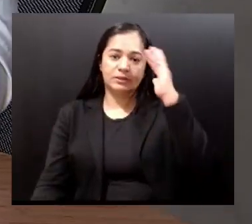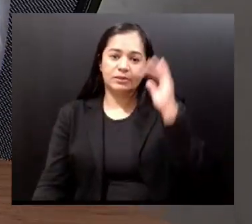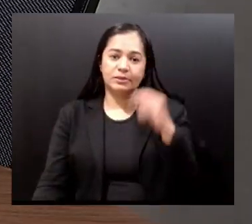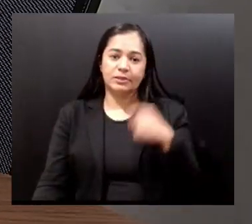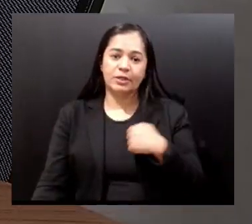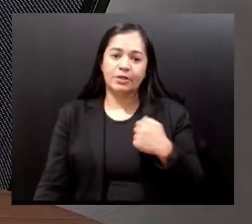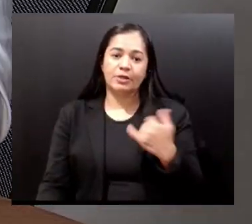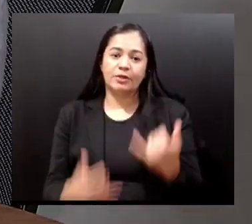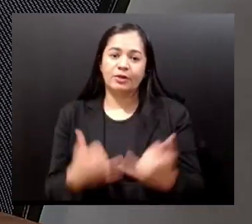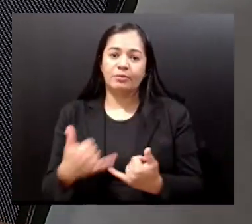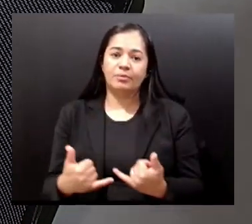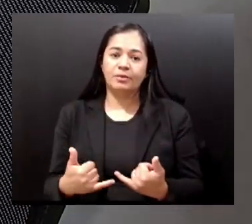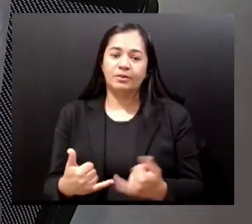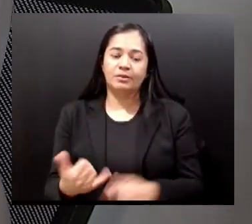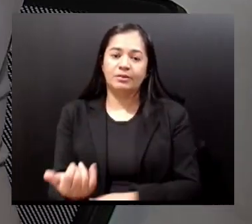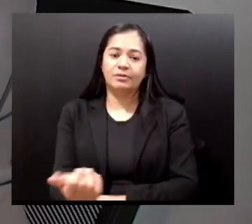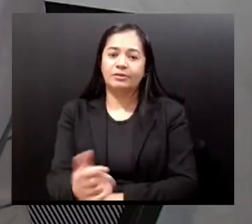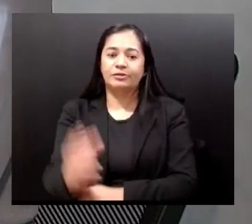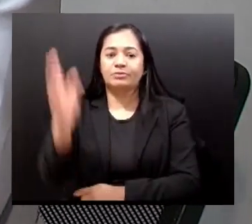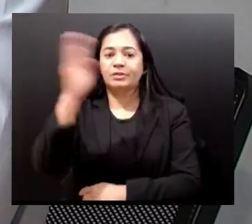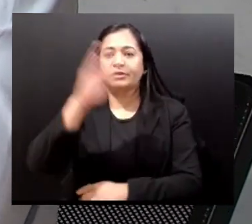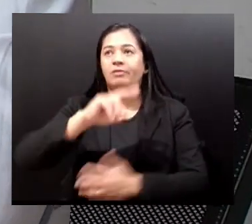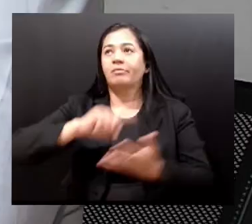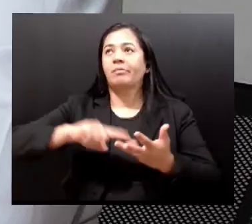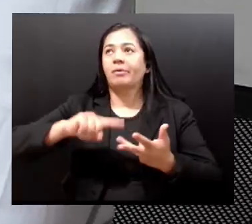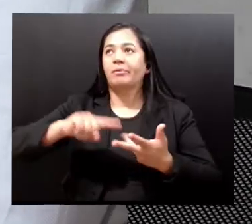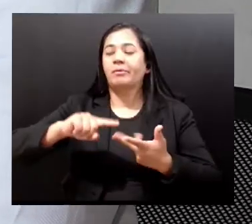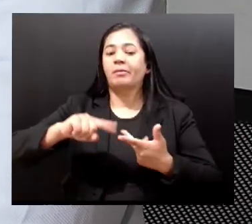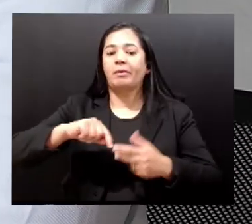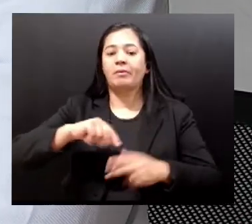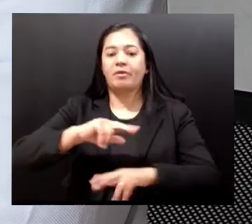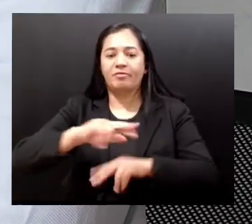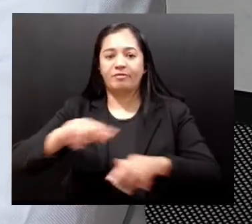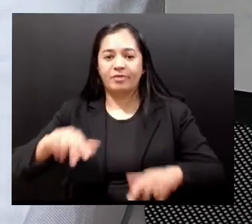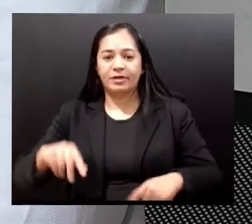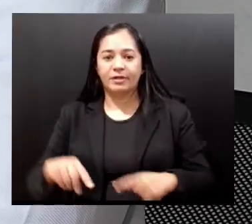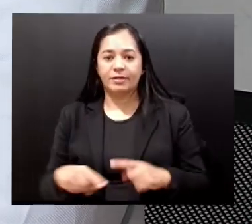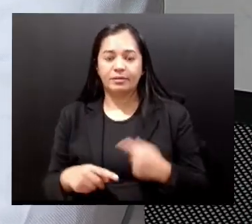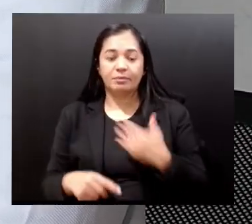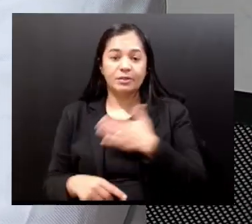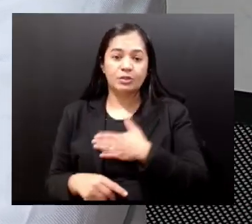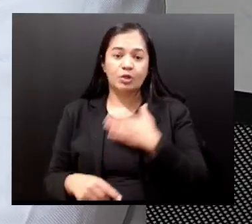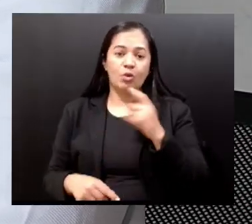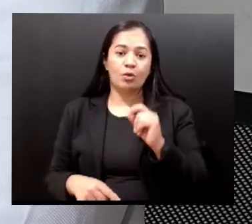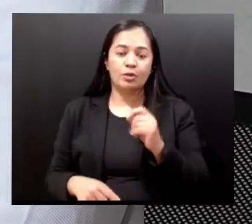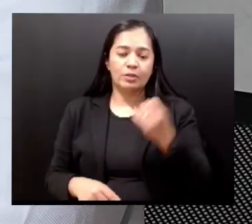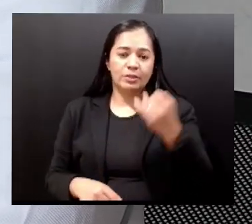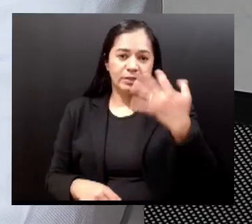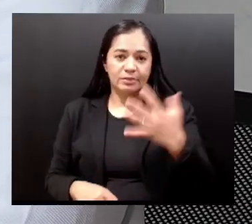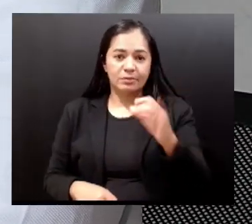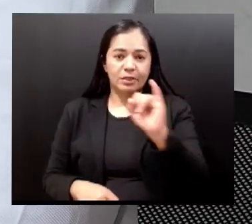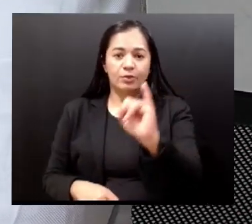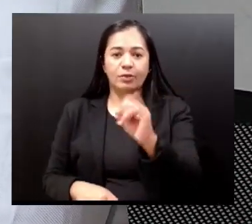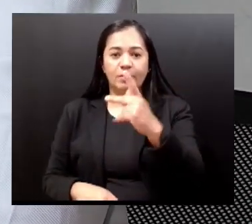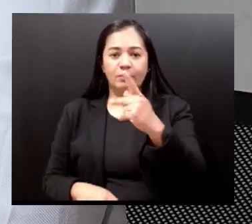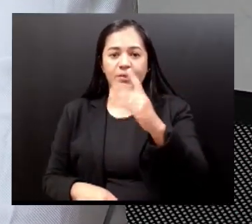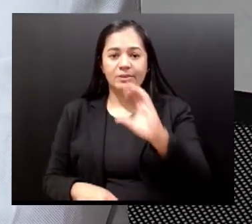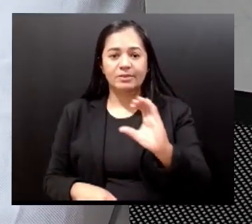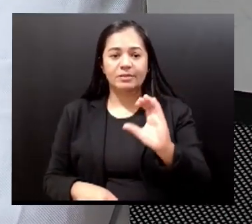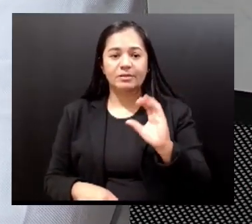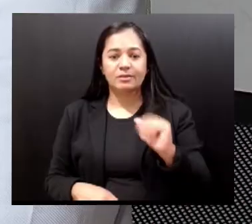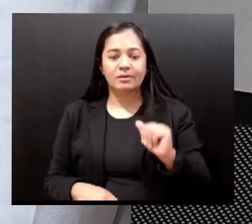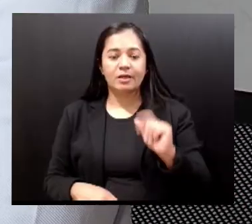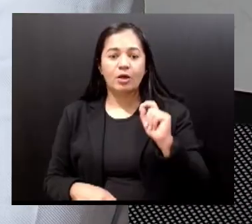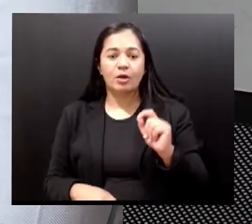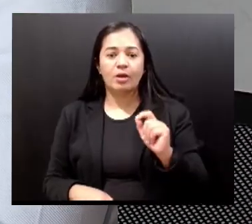né? Vários índices, vários indicadores, mas eu gosto muito de explicar o IPCA como nada mais é aquele índice da inflação.